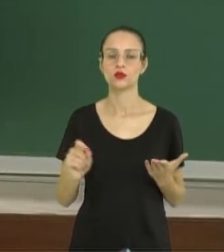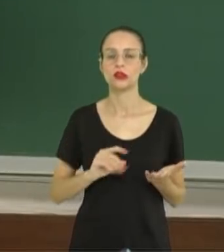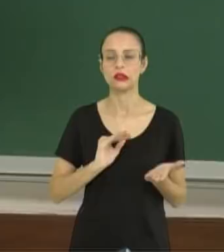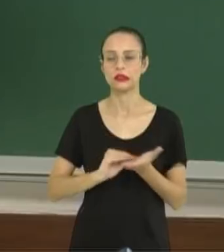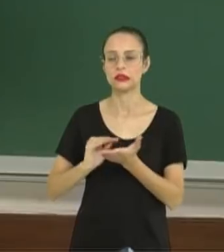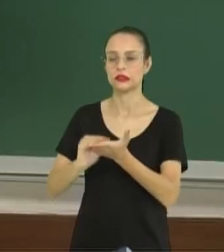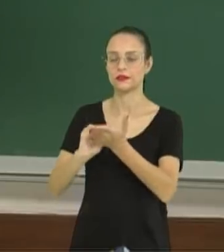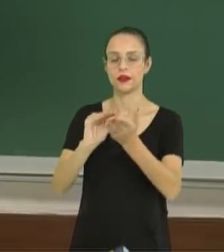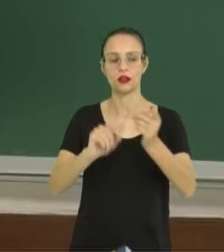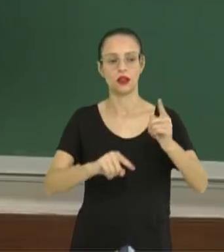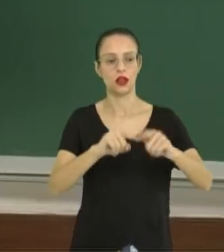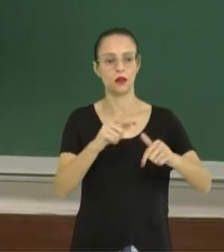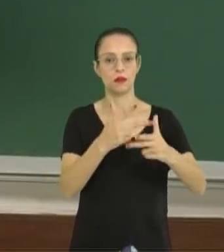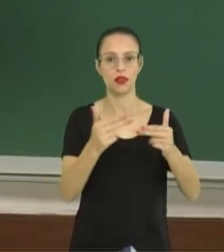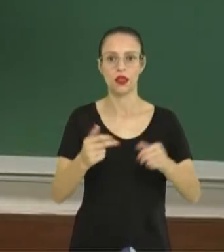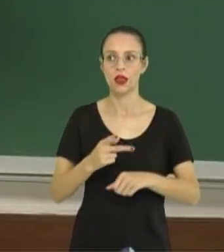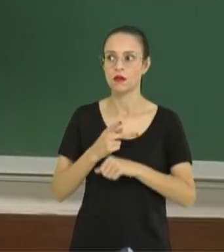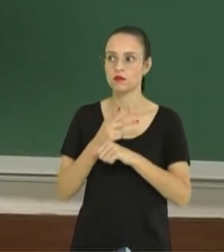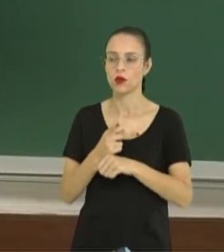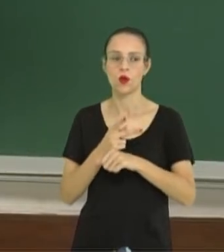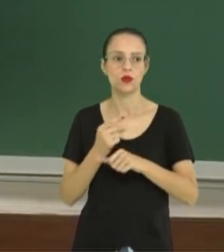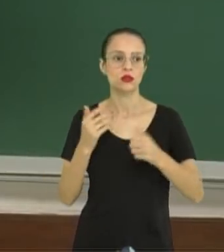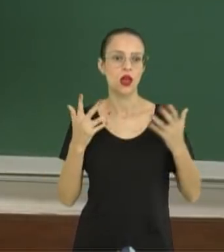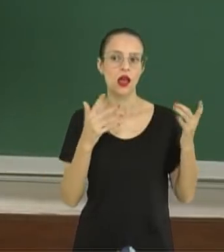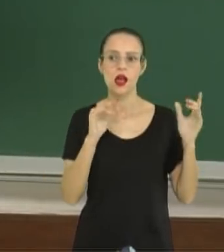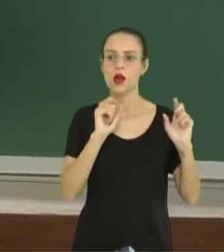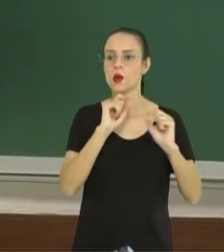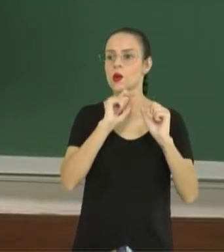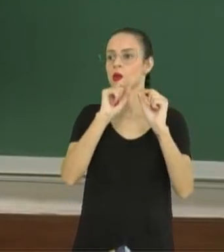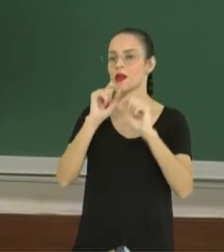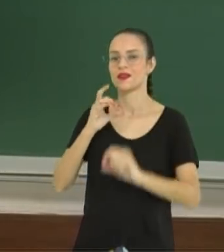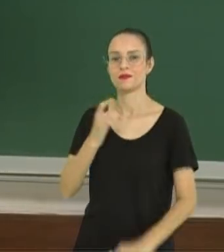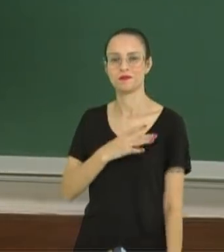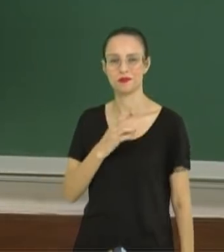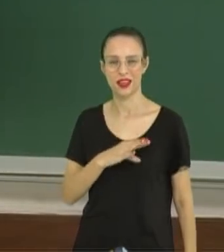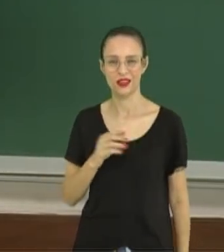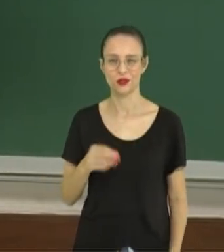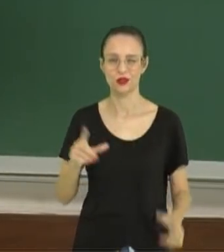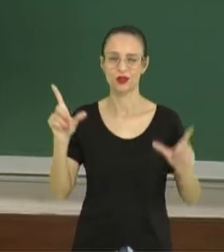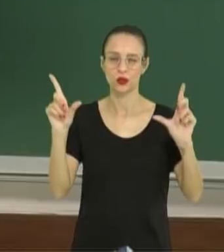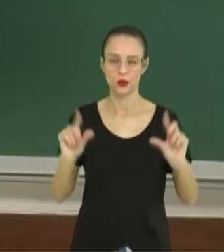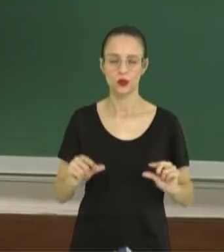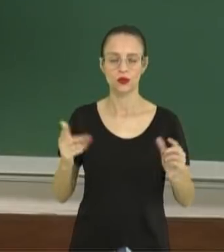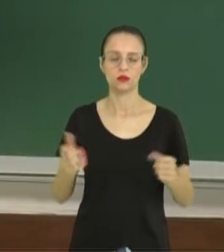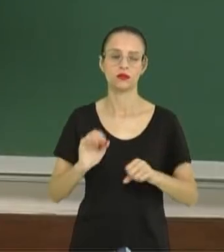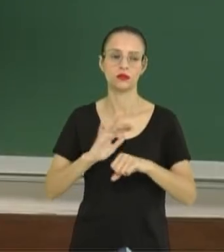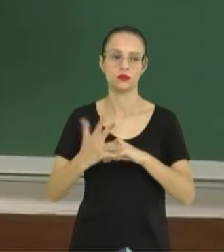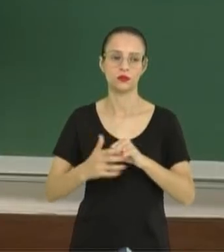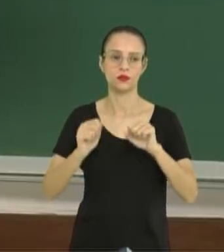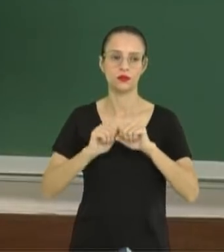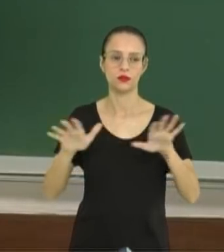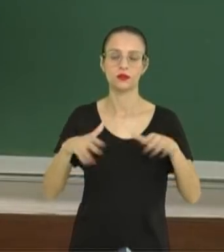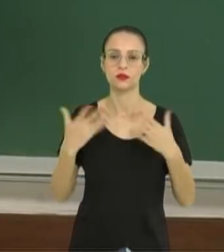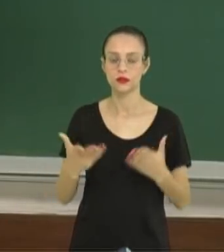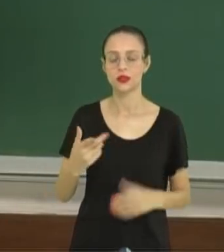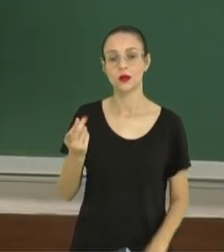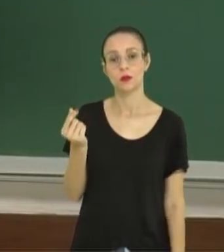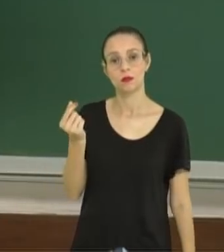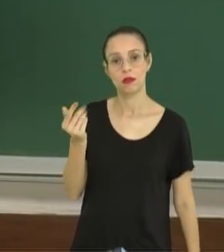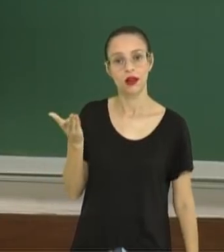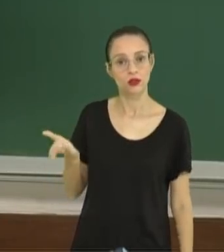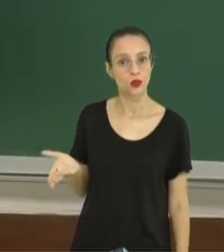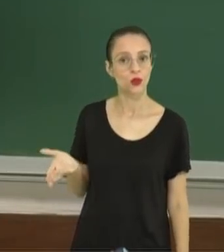algumas mercadorias, aquela busca frenética pelas mercadorias, o medo, né, infelizmente, aí da pandemia, fez com que os